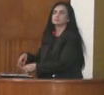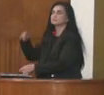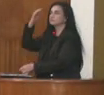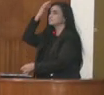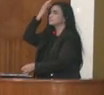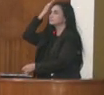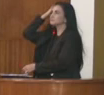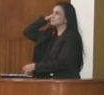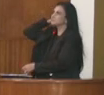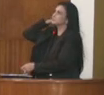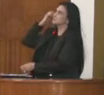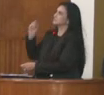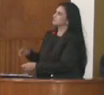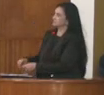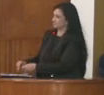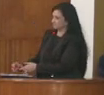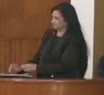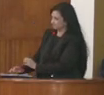0800-285-5005.